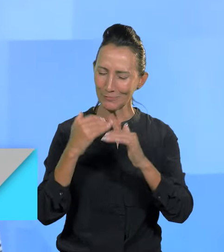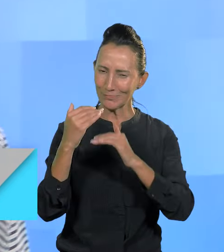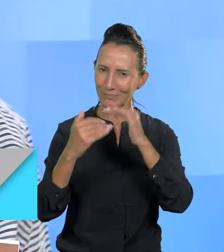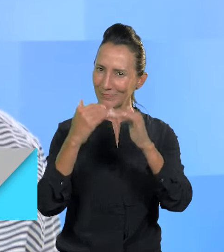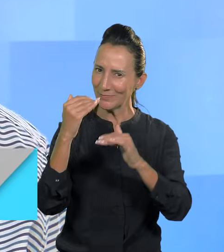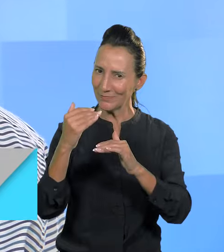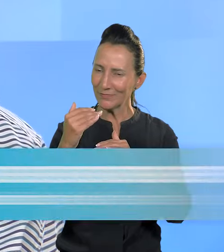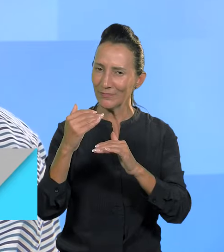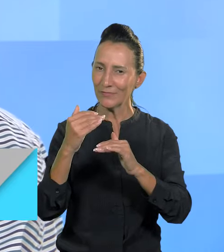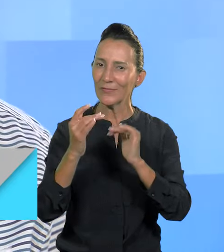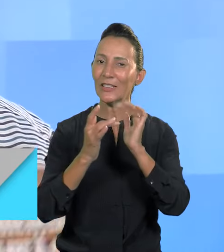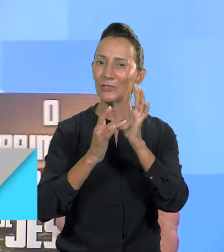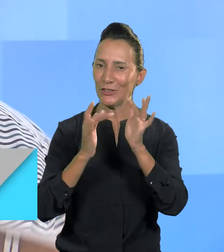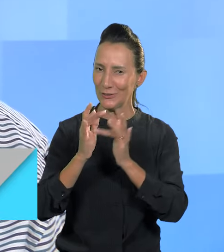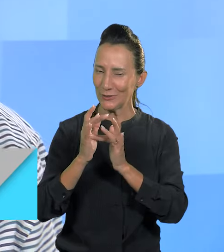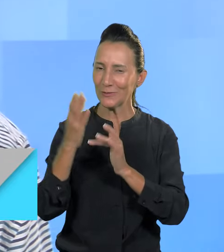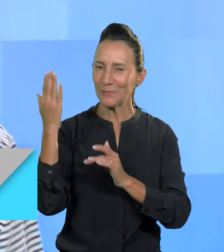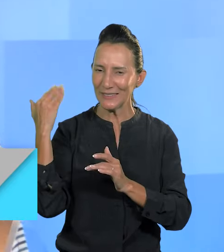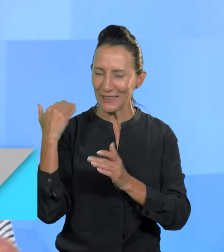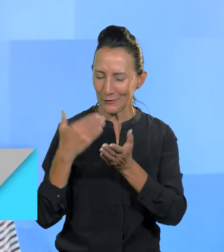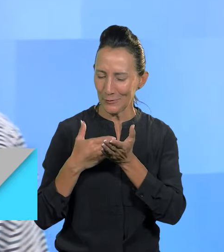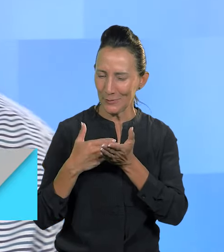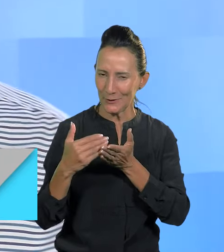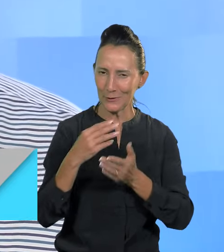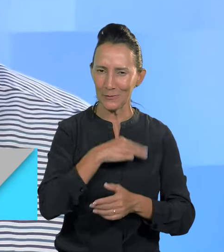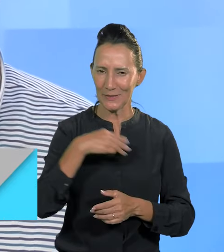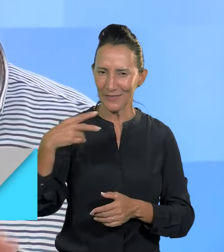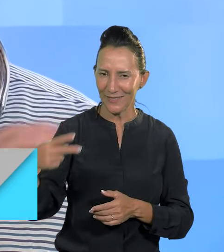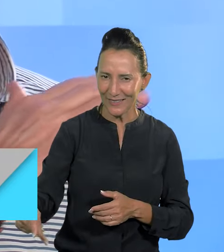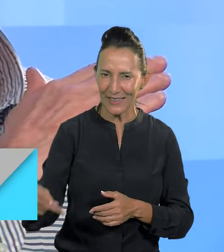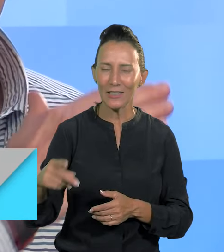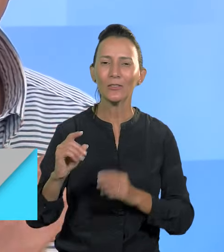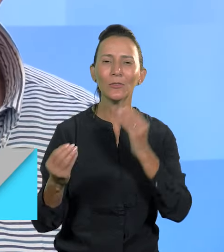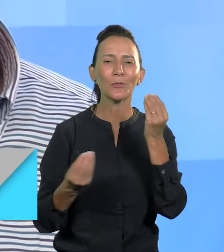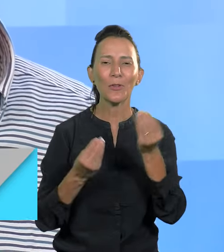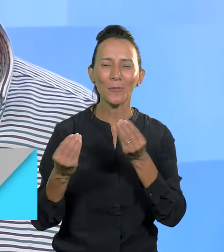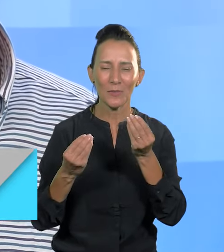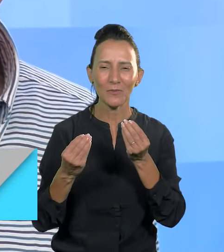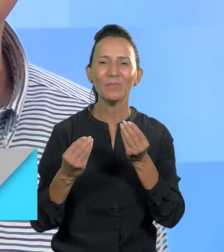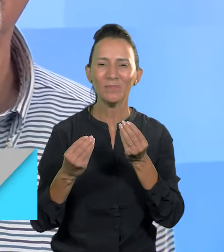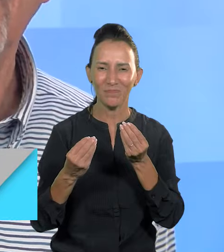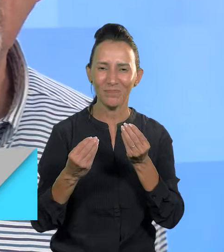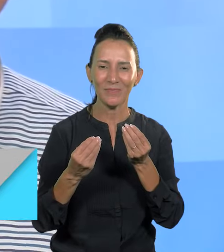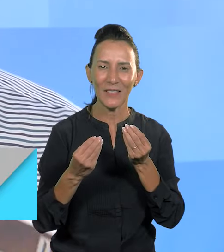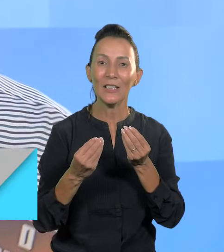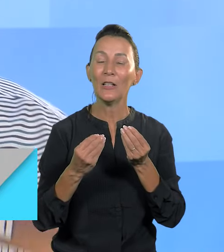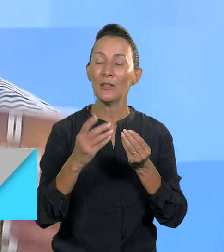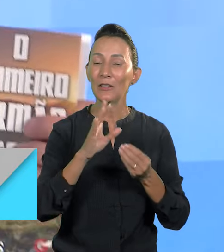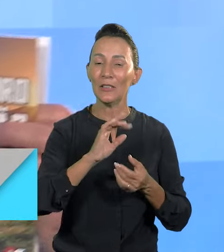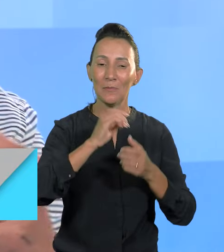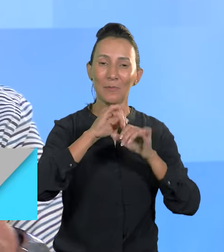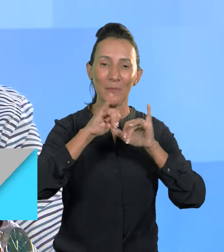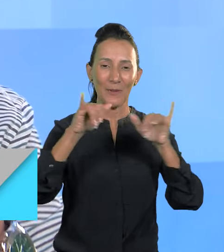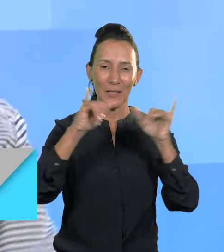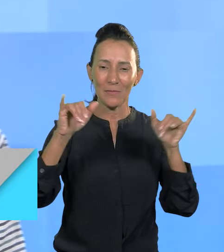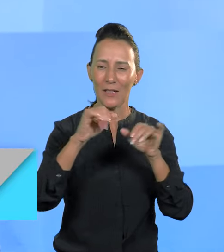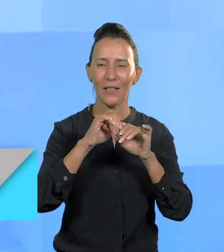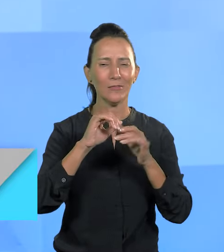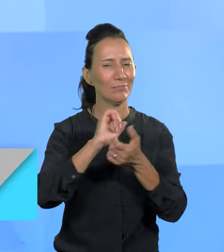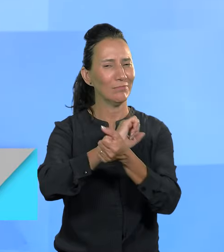florescer, porque o Senhor Jesus começou o ministério quebrando cadeias, destruindo e